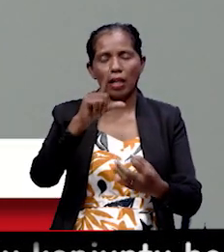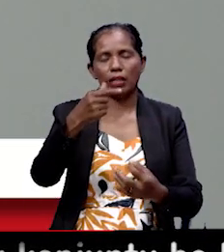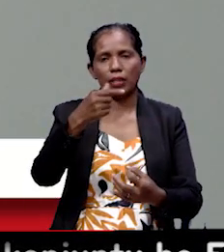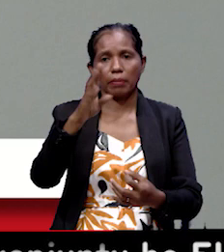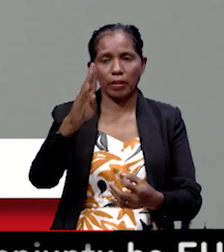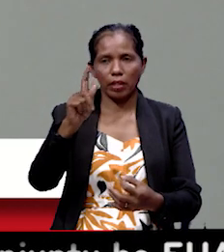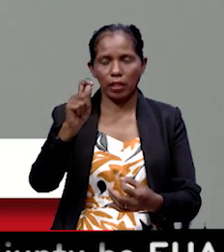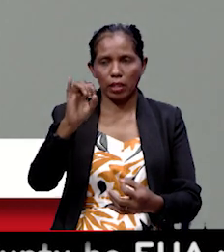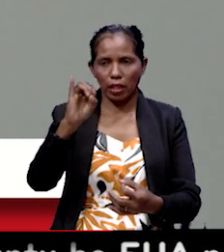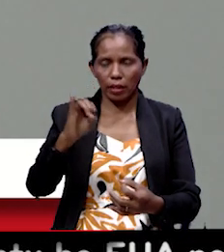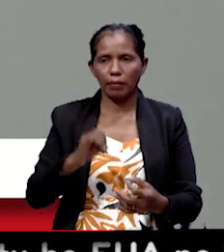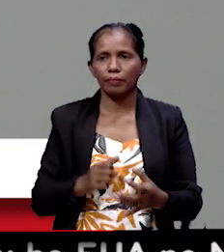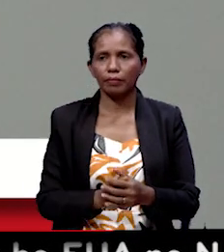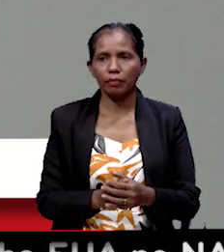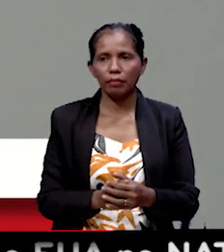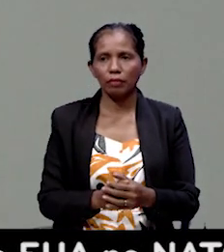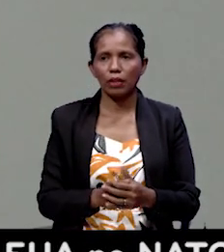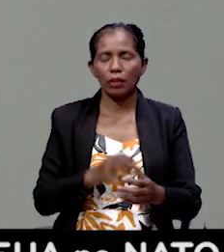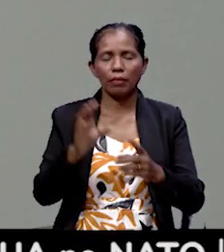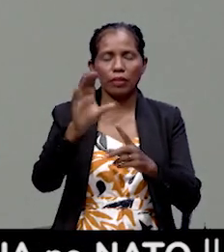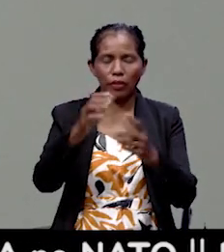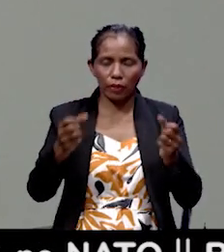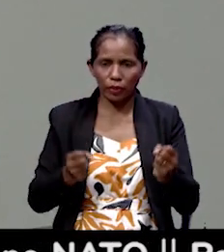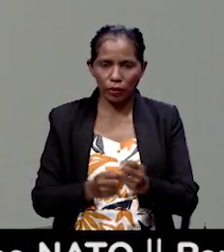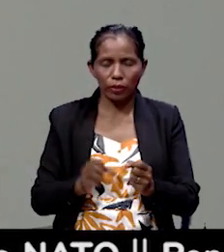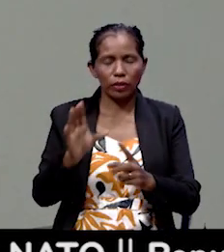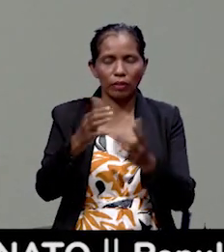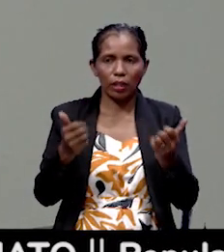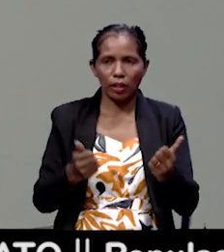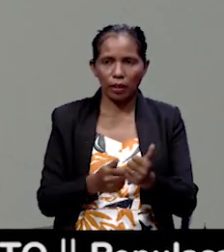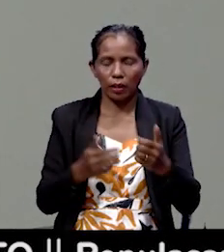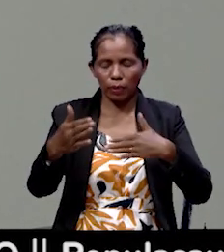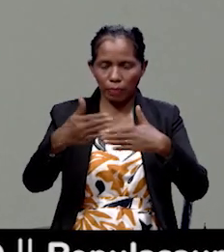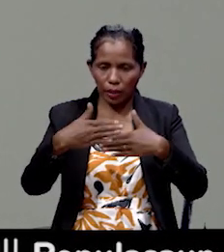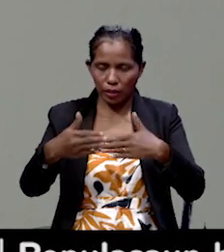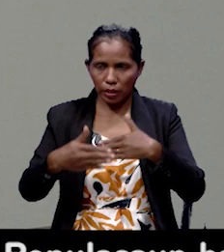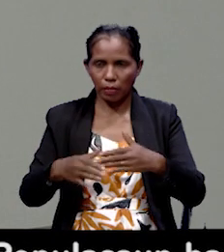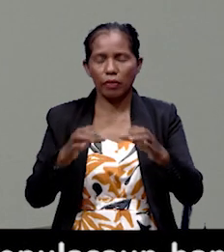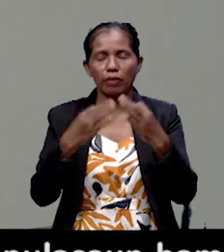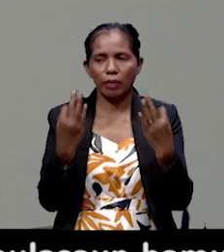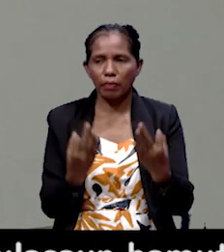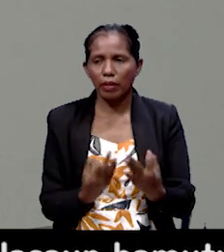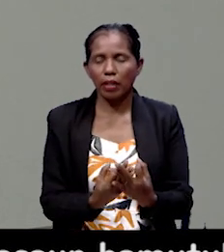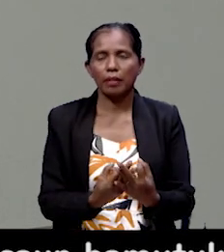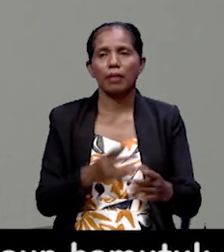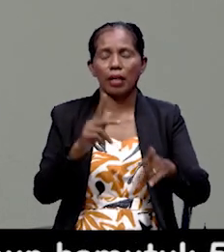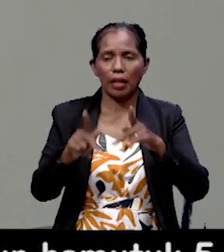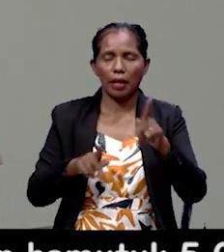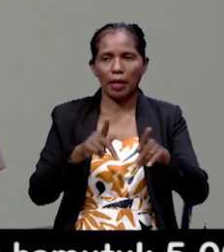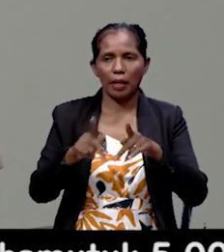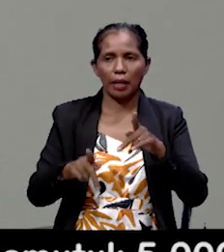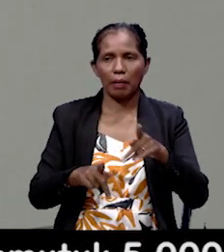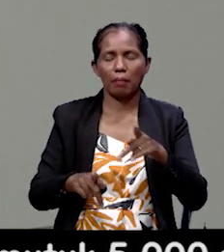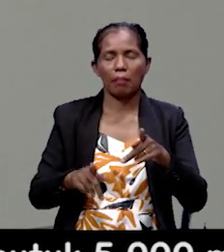cidadão, cidadai, maka chefe suku Sira iha nebe, atu apesikam, pa família da comunidade, berduka